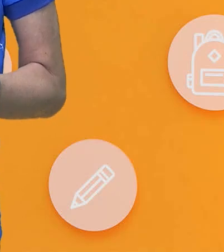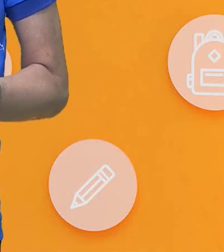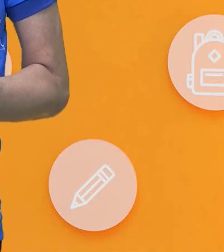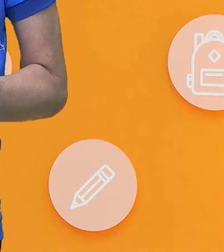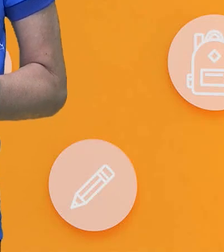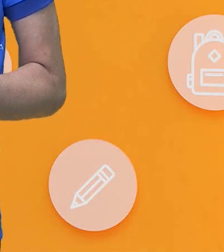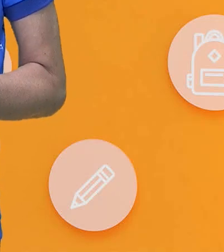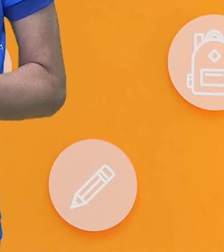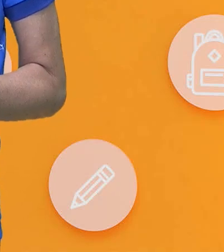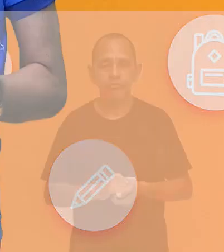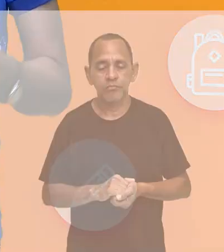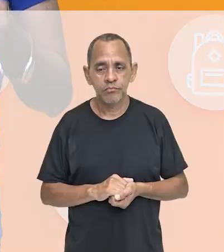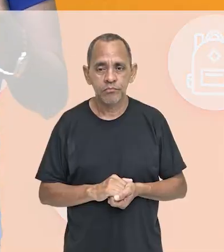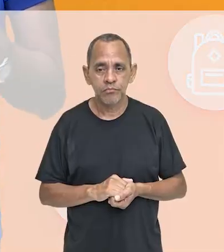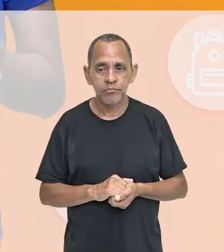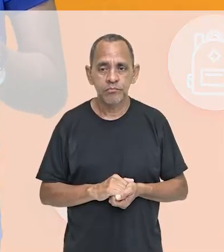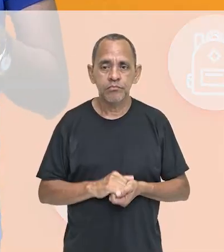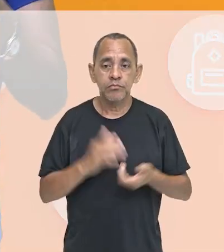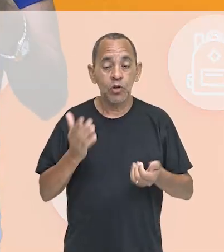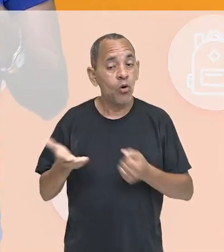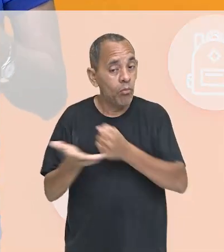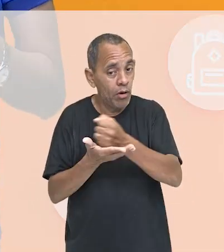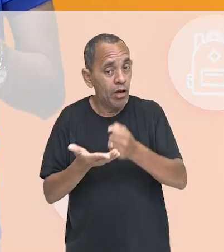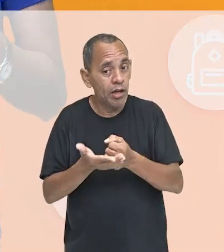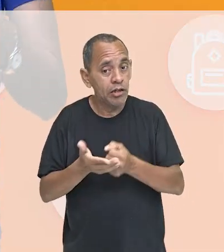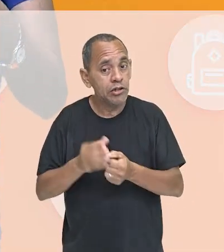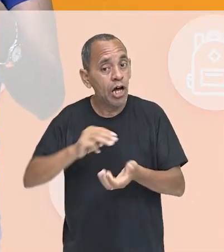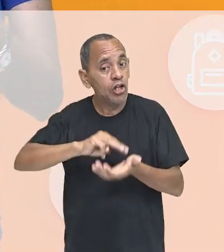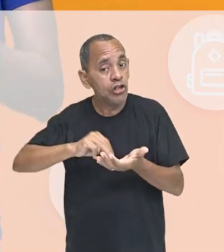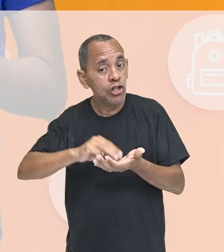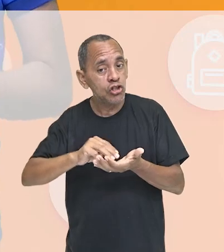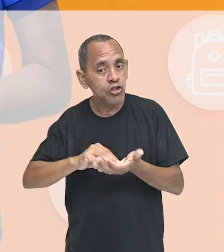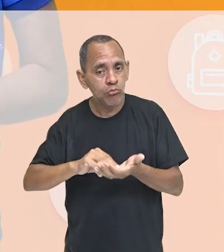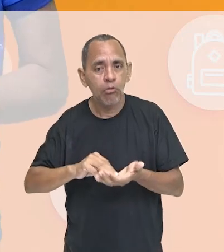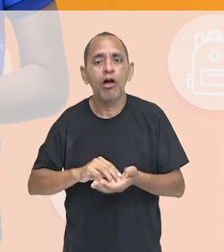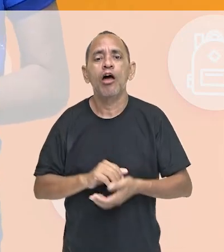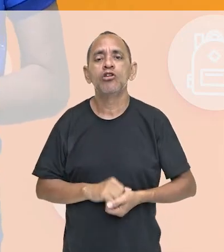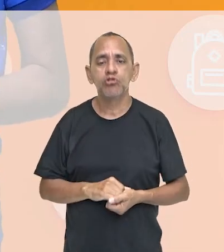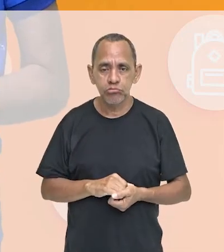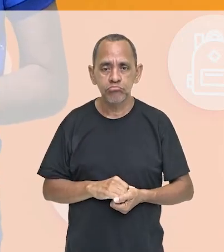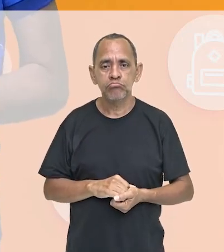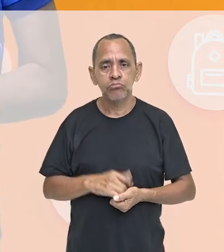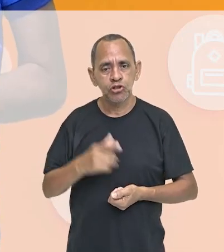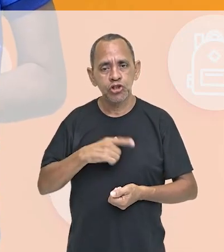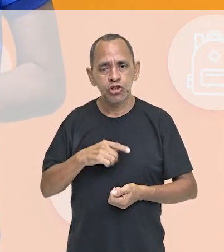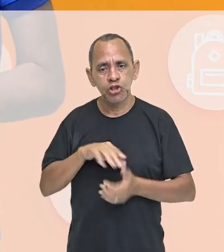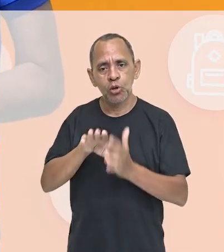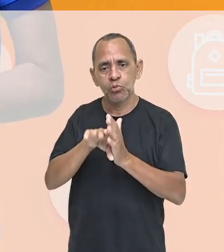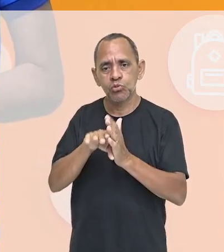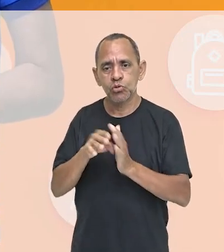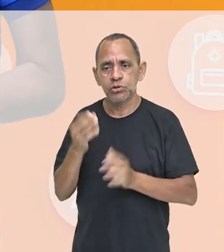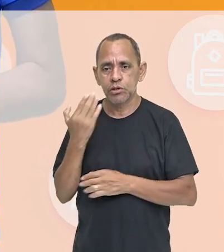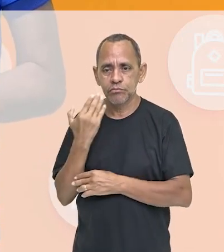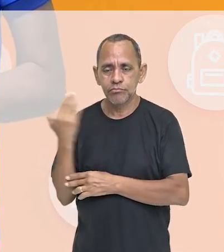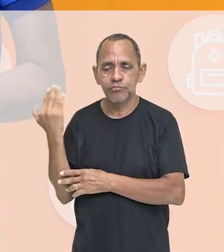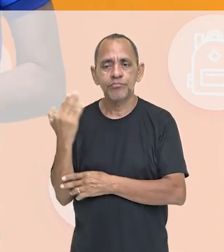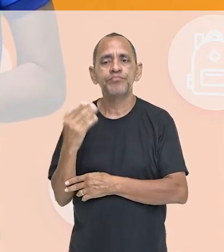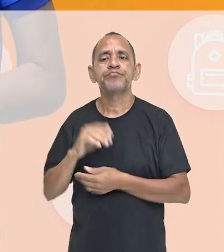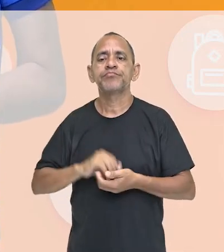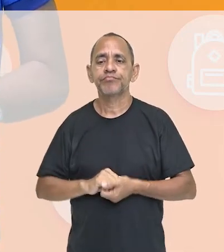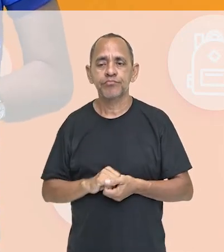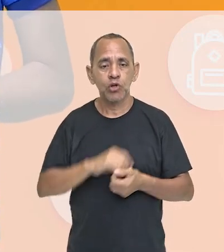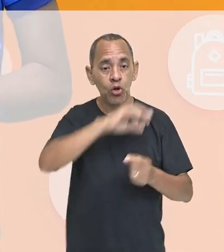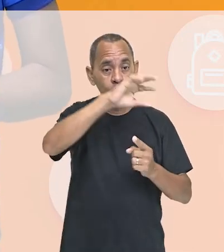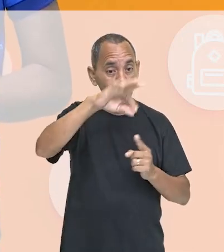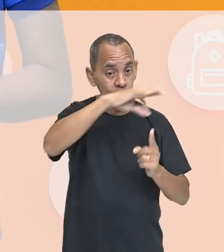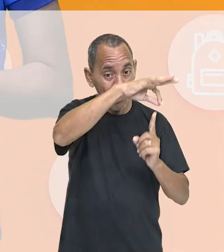nós trouxemos para vocês um conceito que está muito próximo aí da união dessas duas ciências, que é o sagrado e o